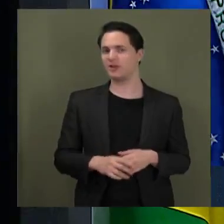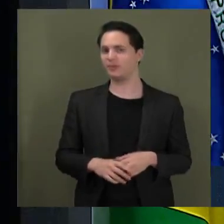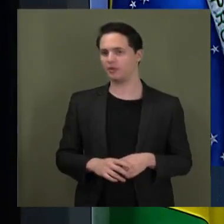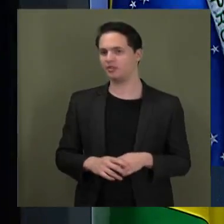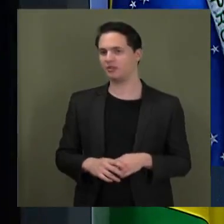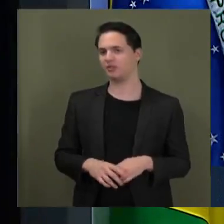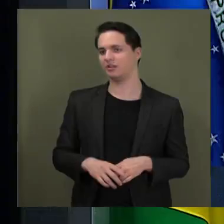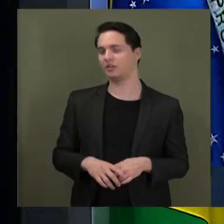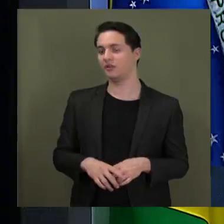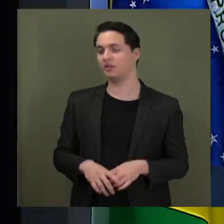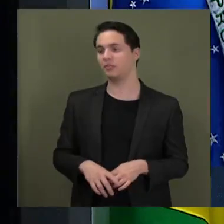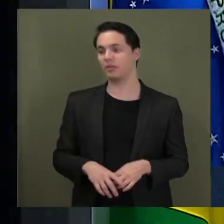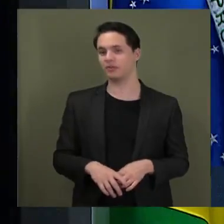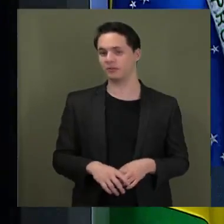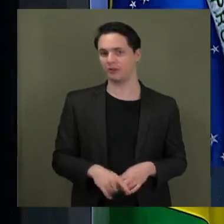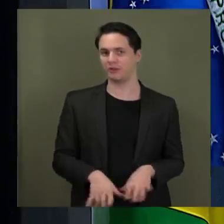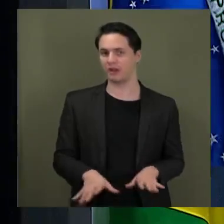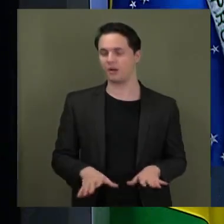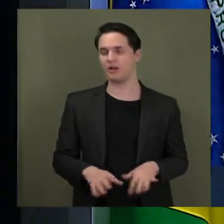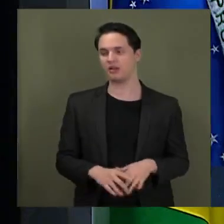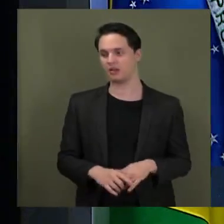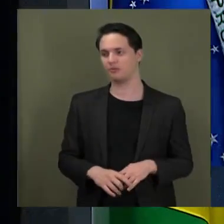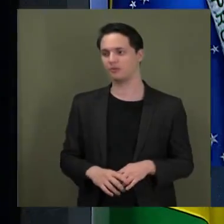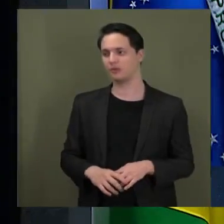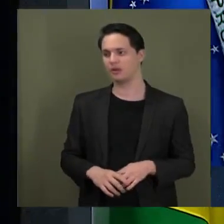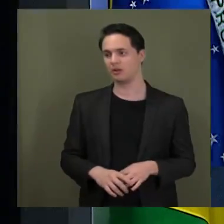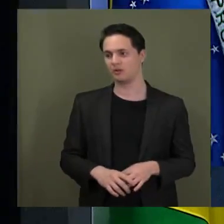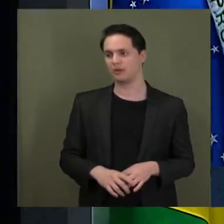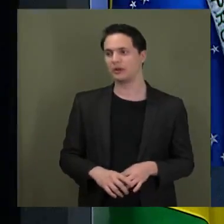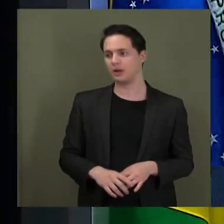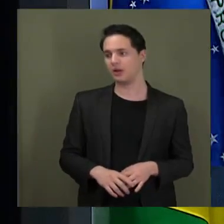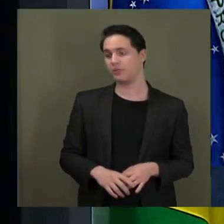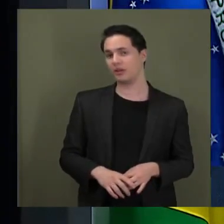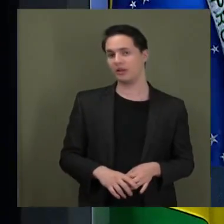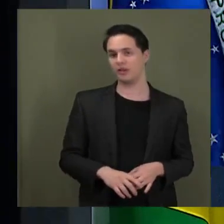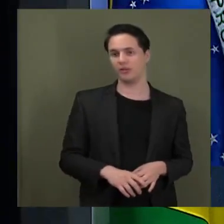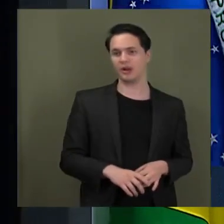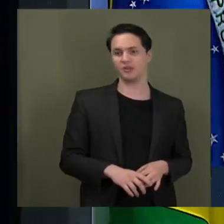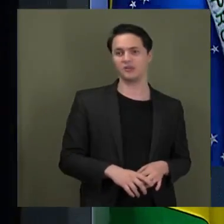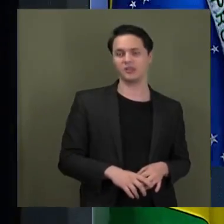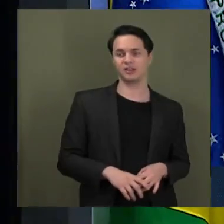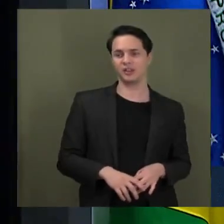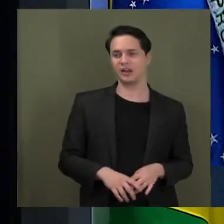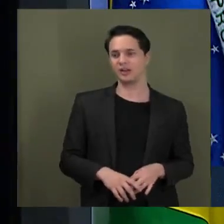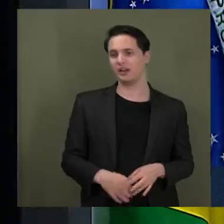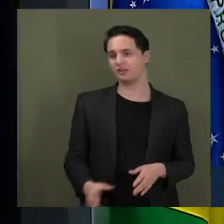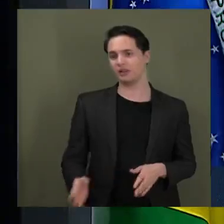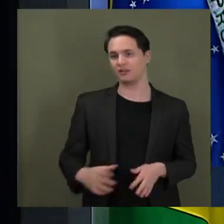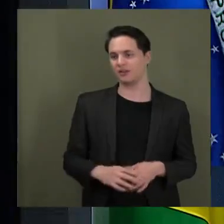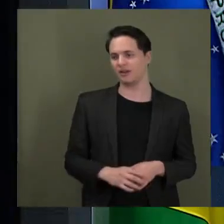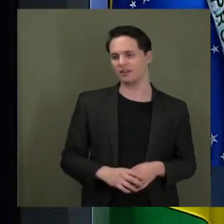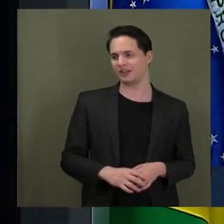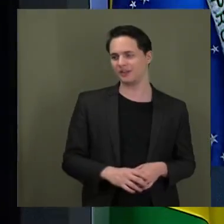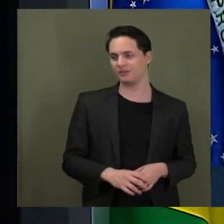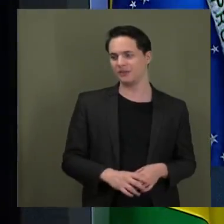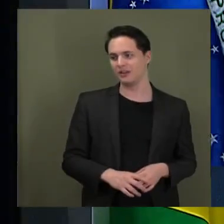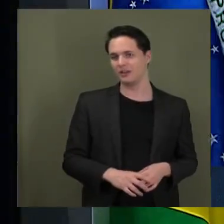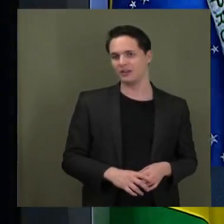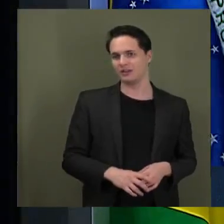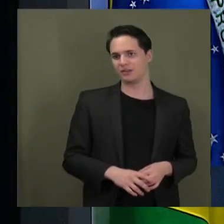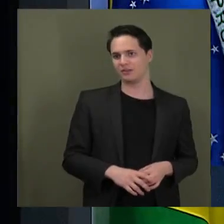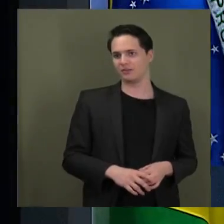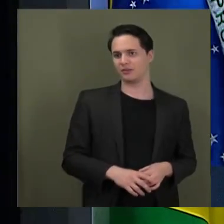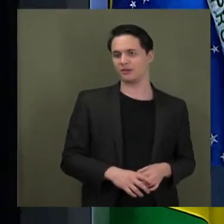Estranho. Antes, o dono do Twitter, será que só existe um Alexandre no mundo que pediu primeiro esse perfil